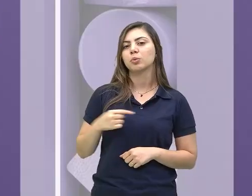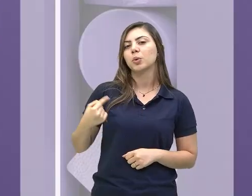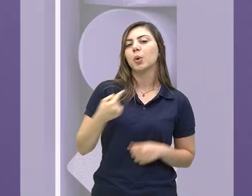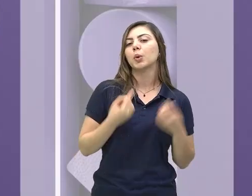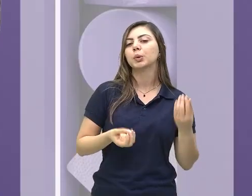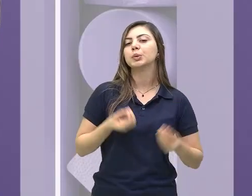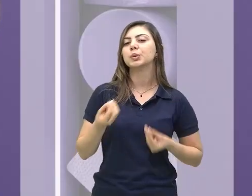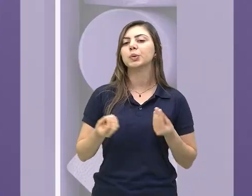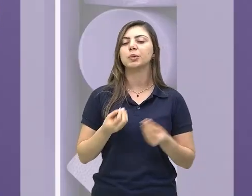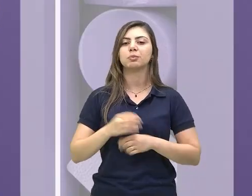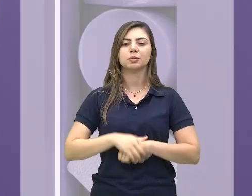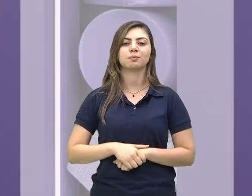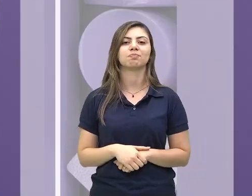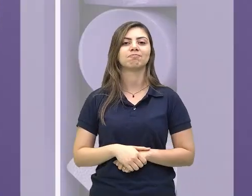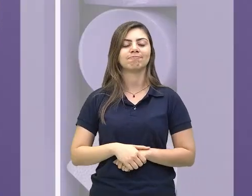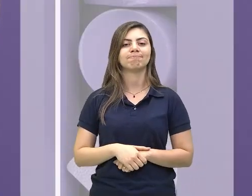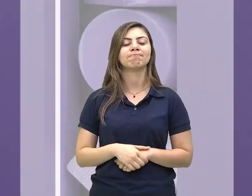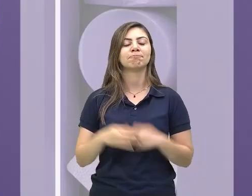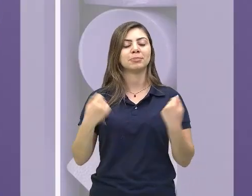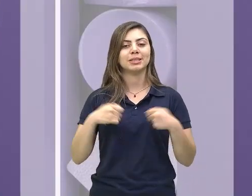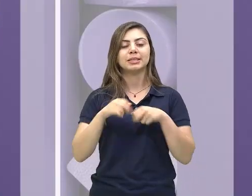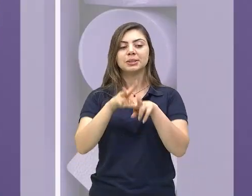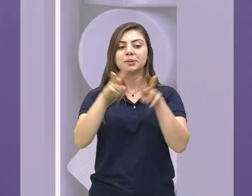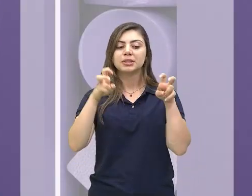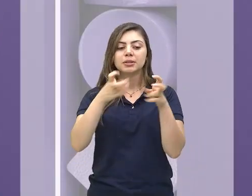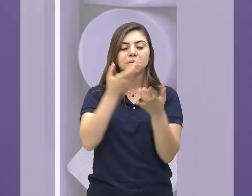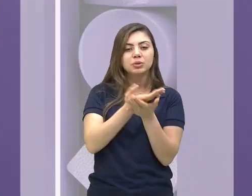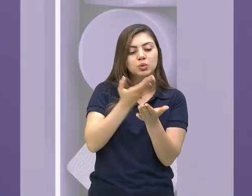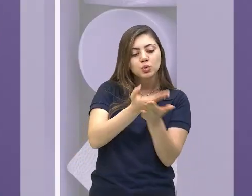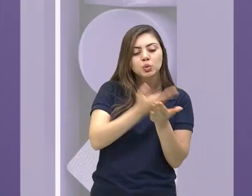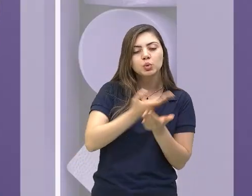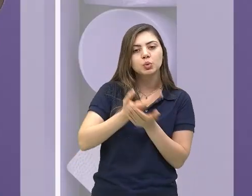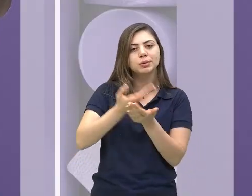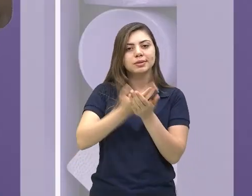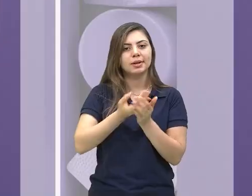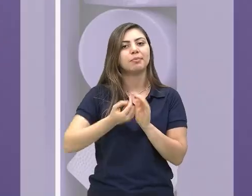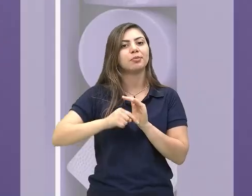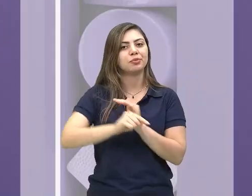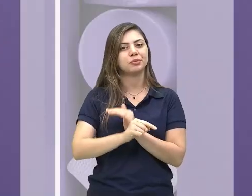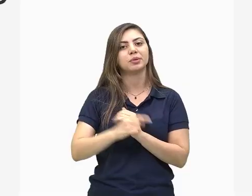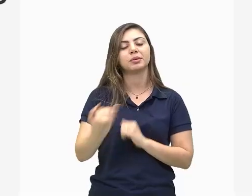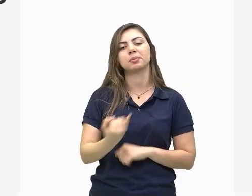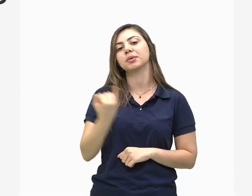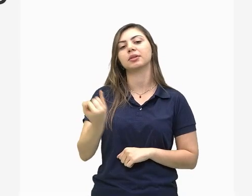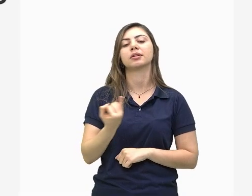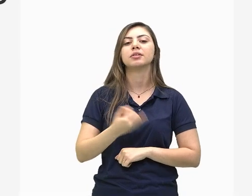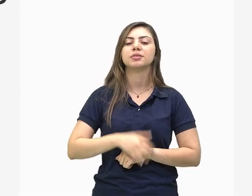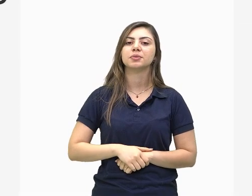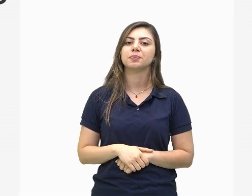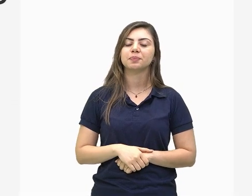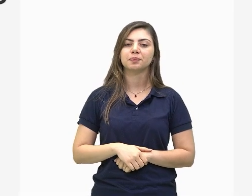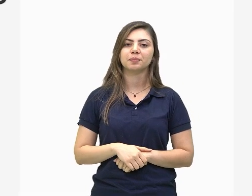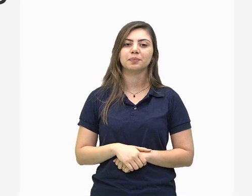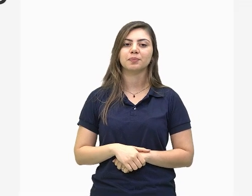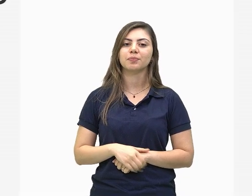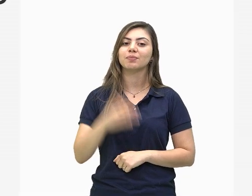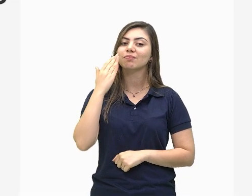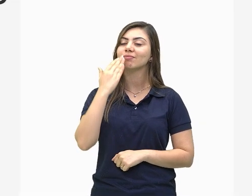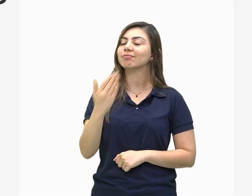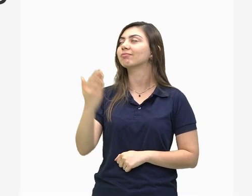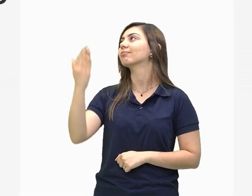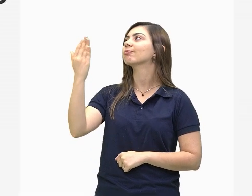somos convidados a aprofundar essas temáticas no chão da nossa caminhada. Vamos para a primeira cartela de hoje, então? Olha,